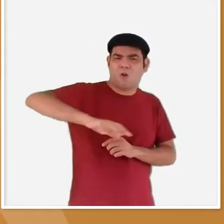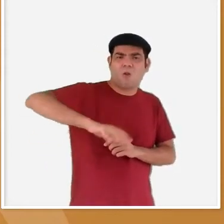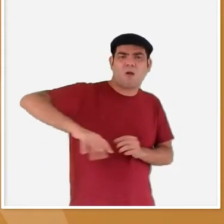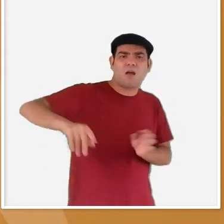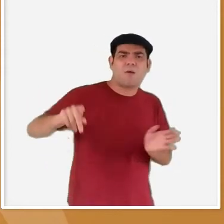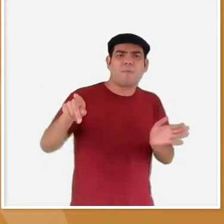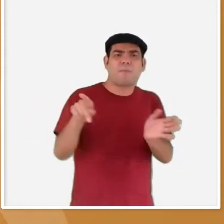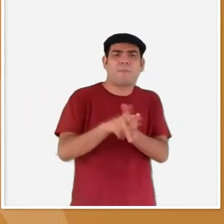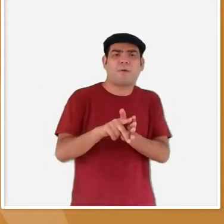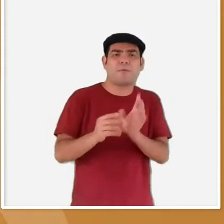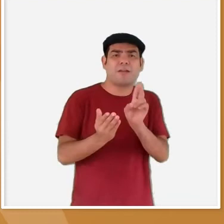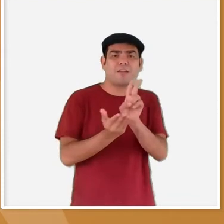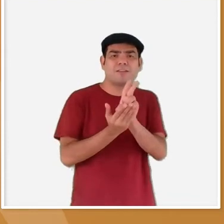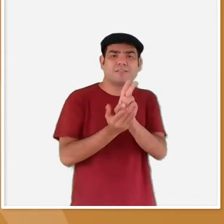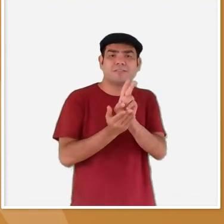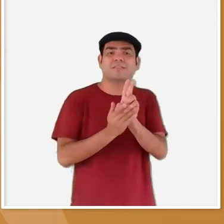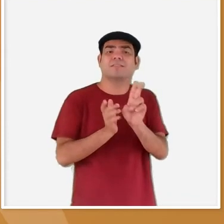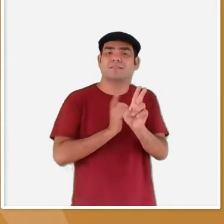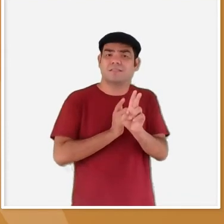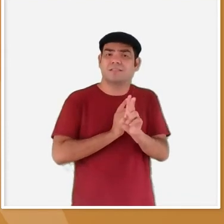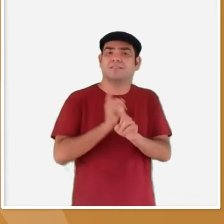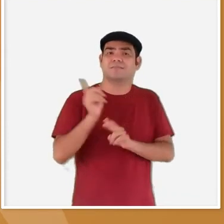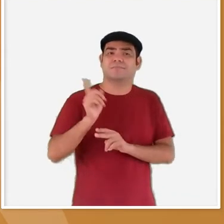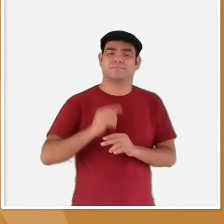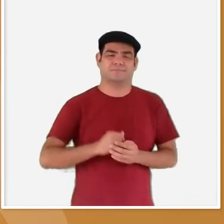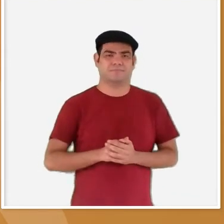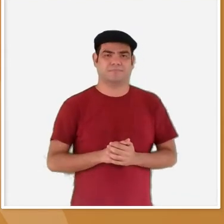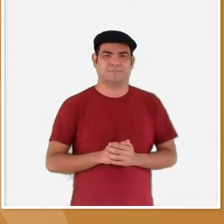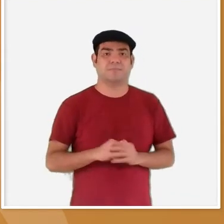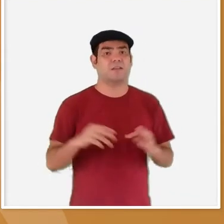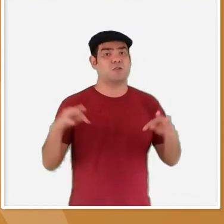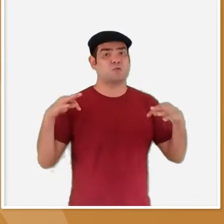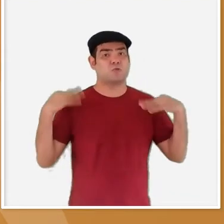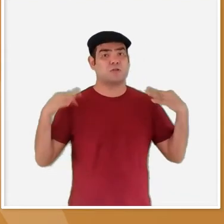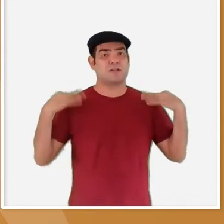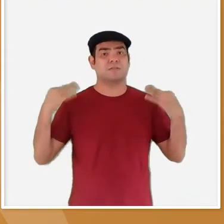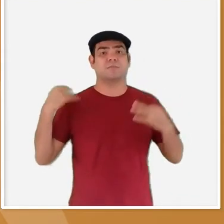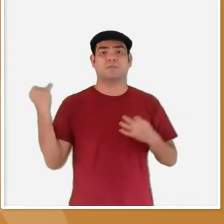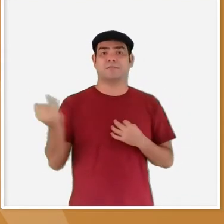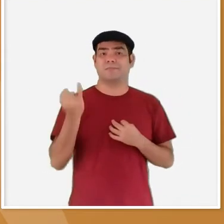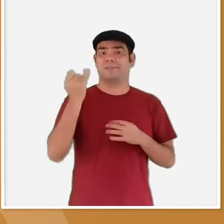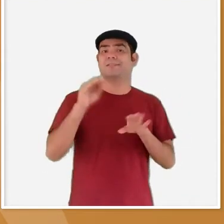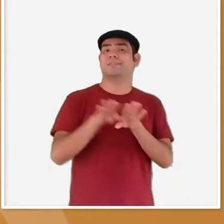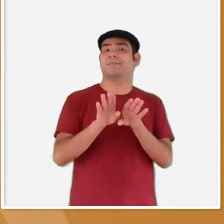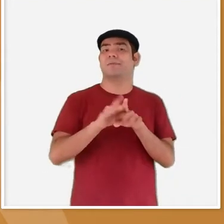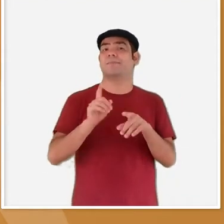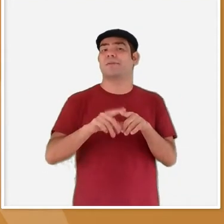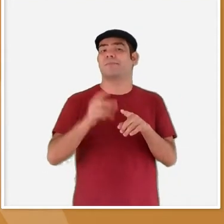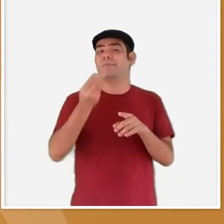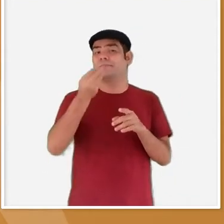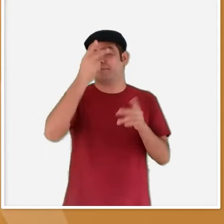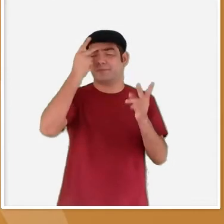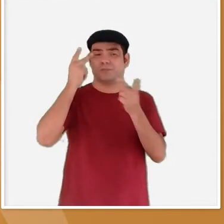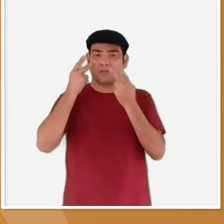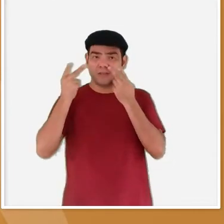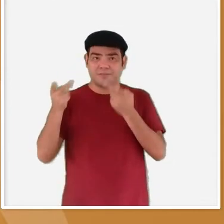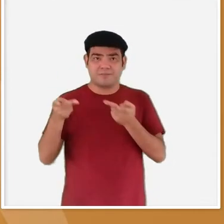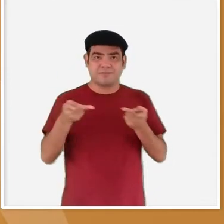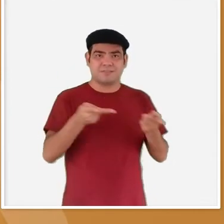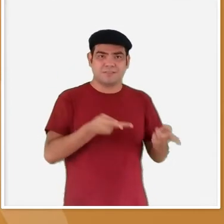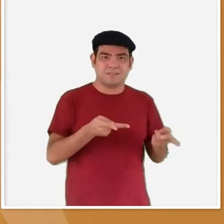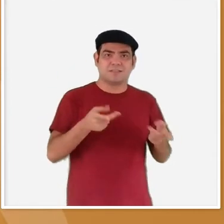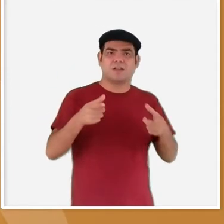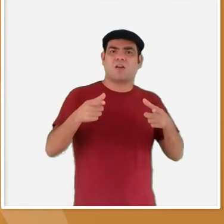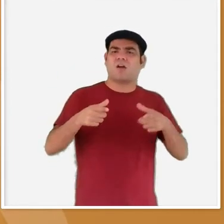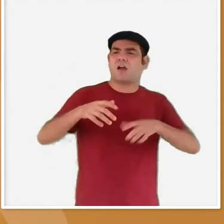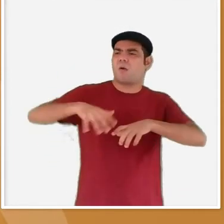para nós nesse aspecto turístico também é que muita gente visita esses sítios arqueológicos